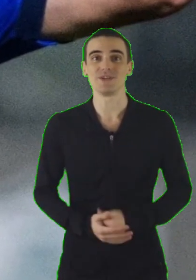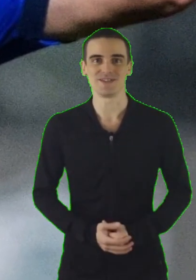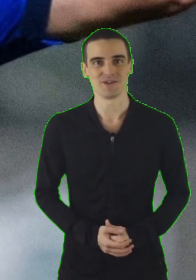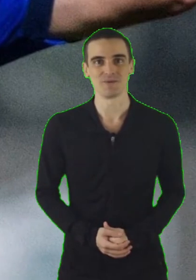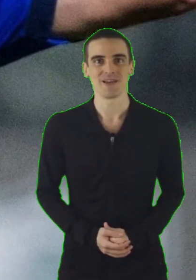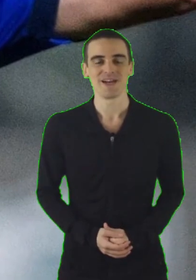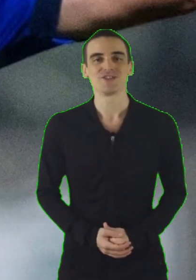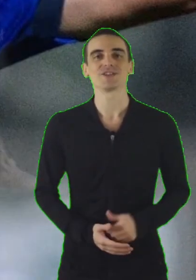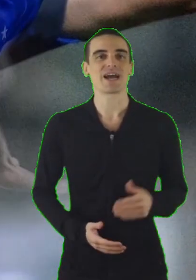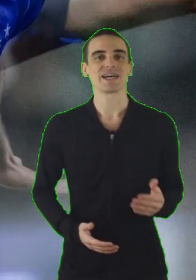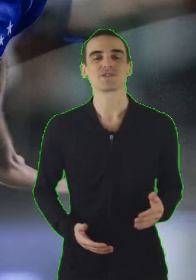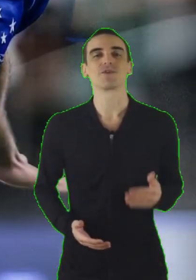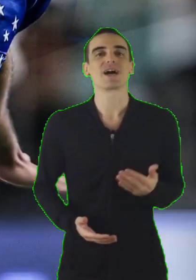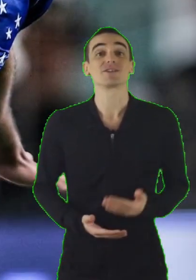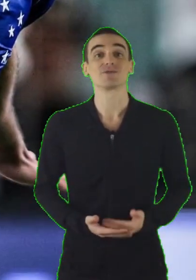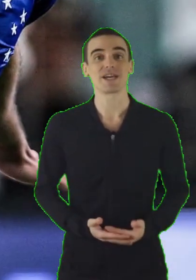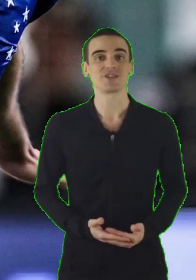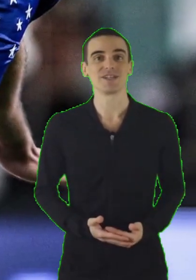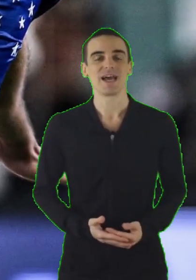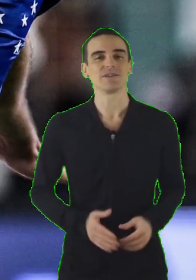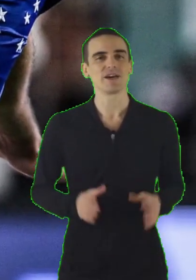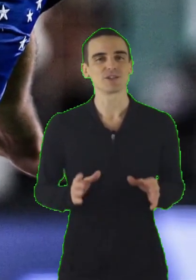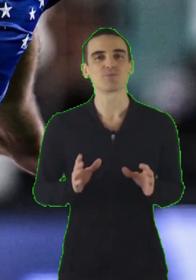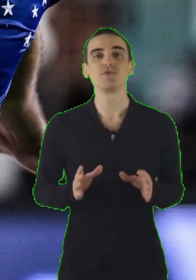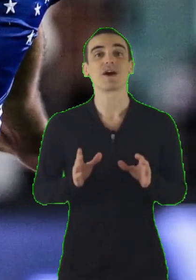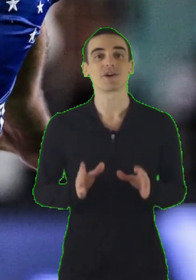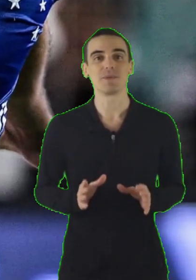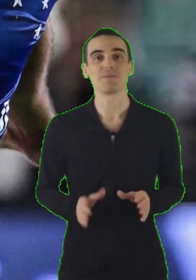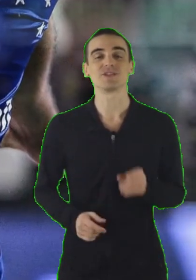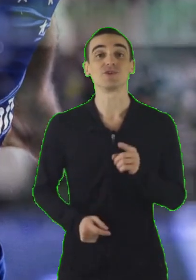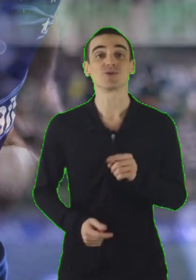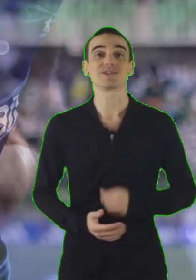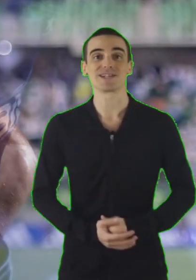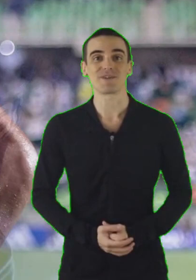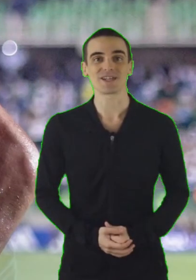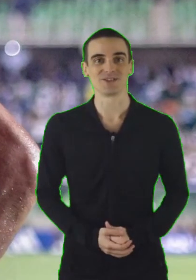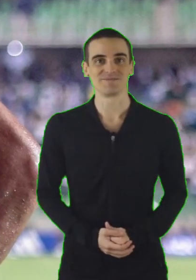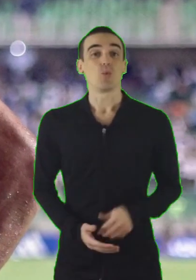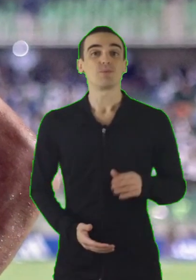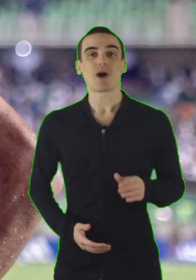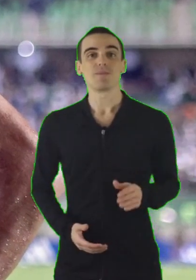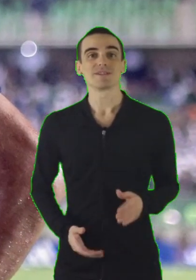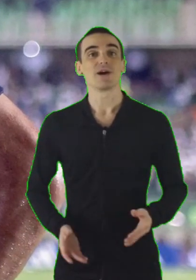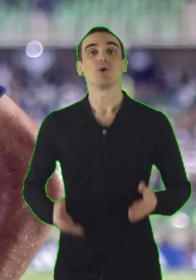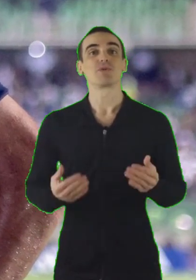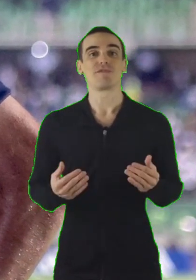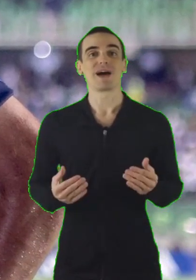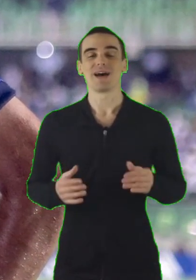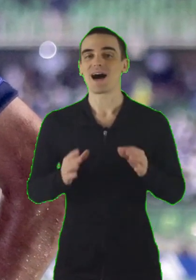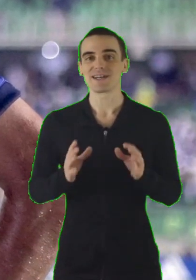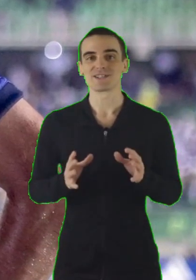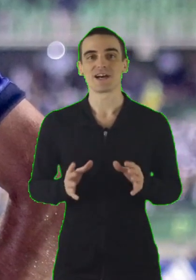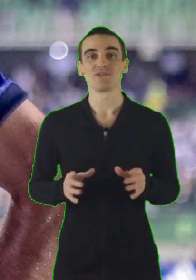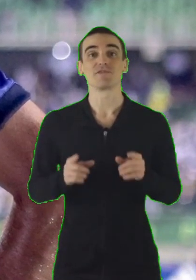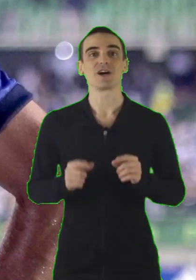pelo jogador. O Cruzeiro intensificou as conversas com o staff de Bruno Rodrigues nos últimos dias, com a permanência na Série A e a vaga na